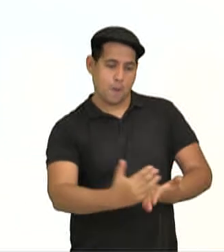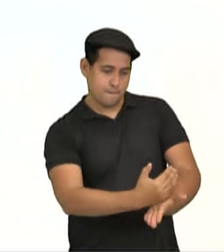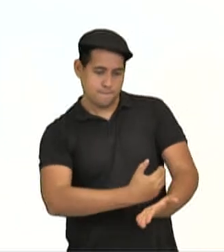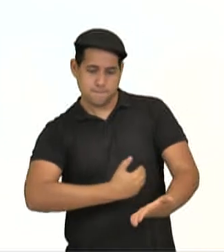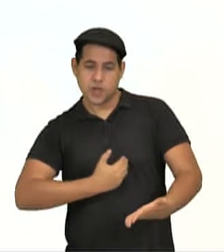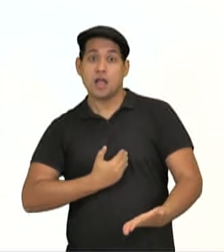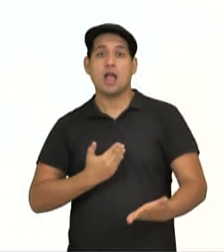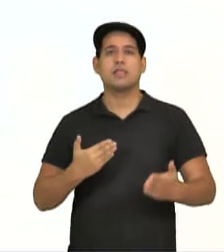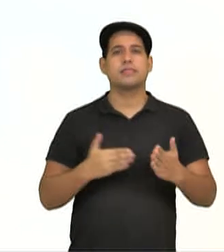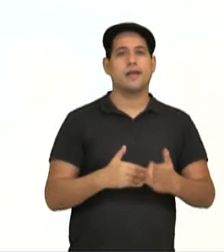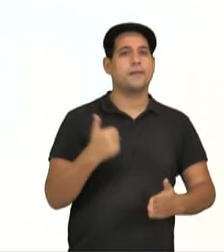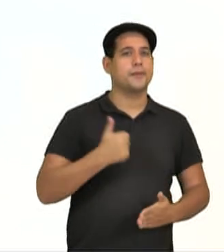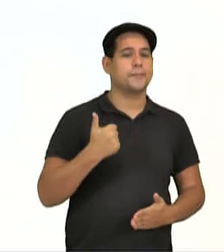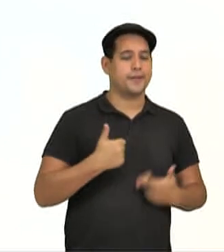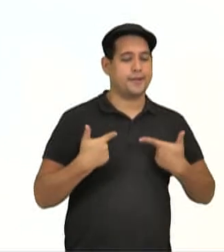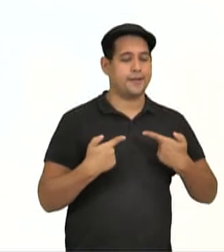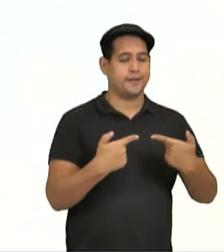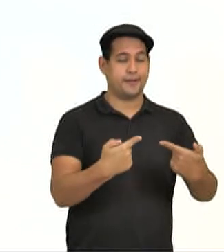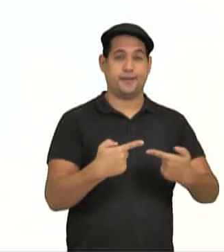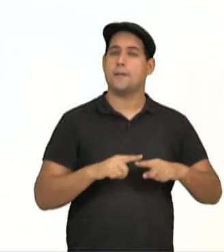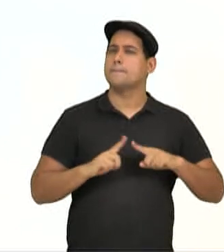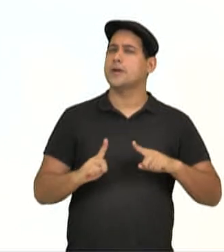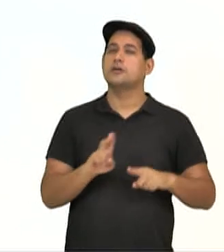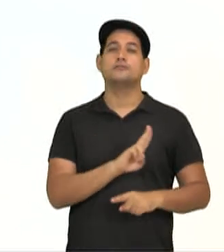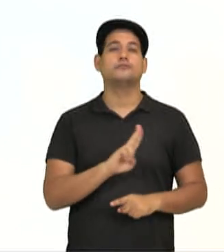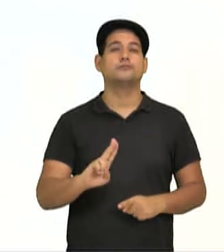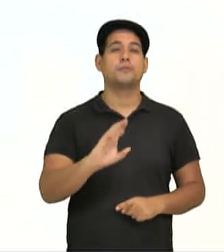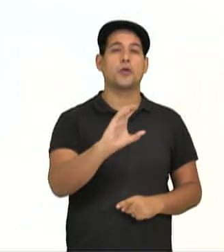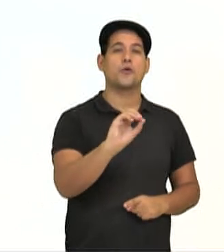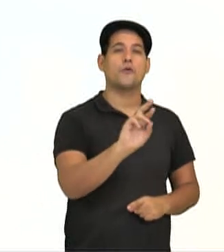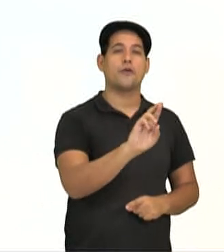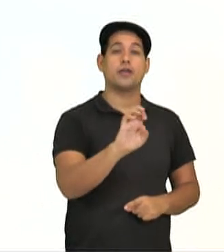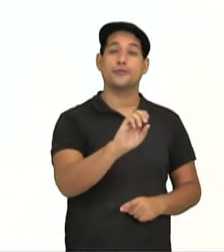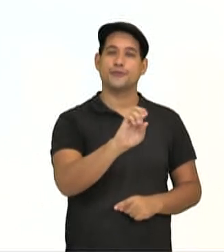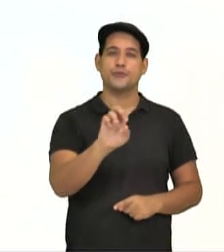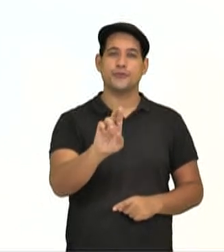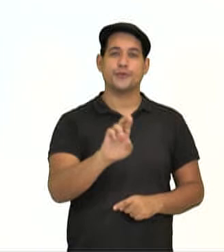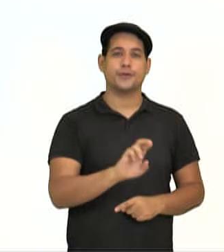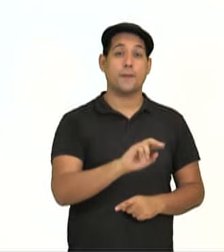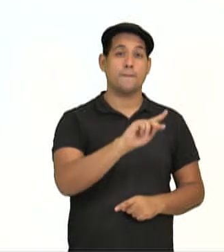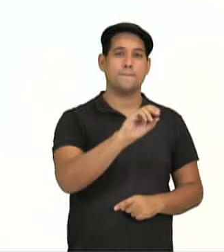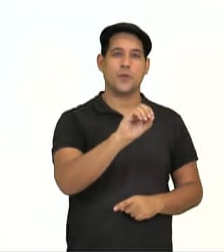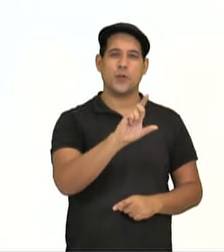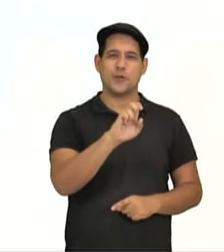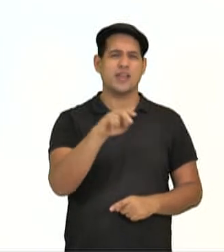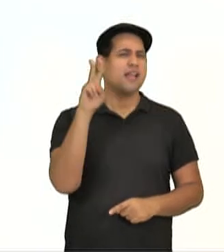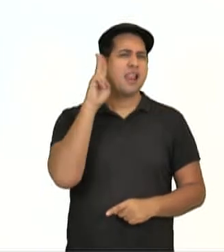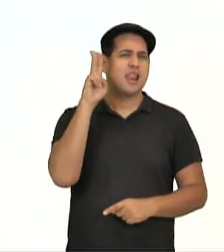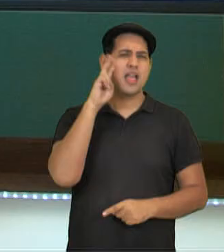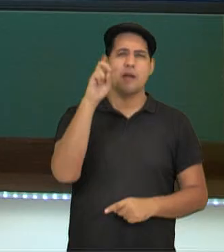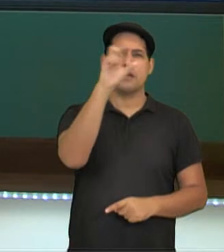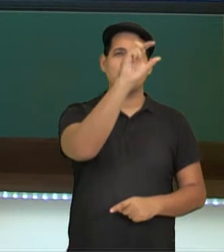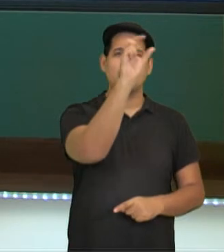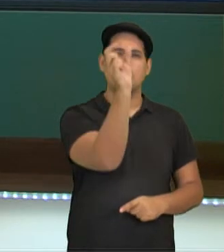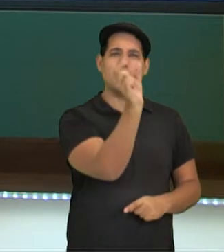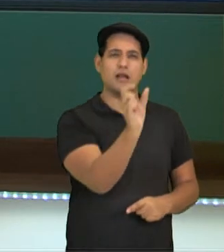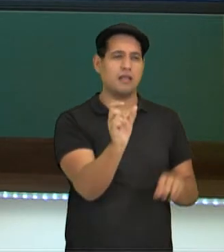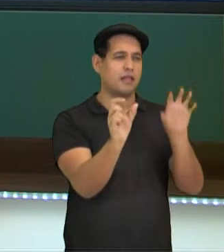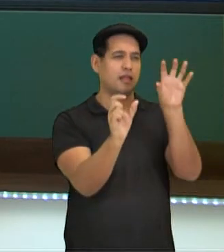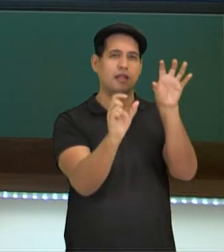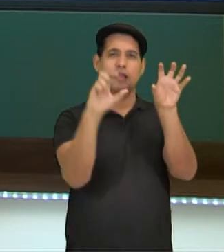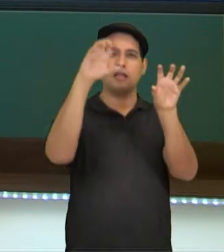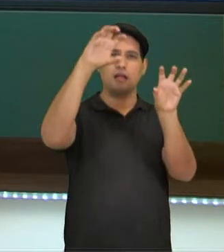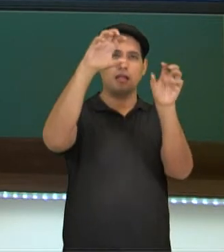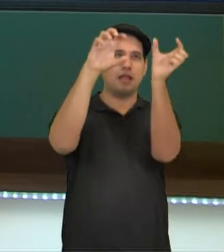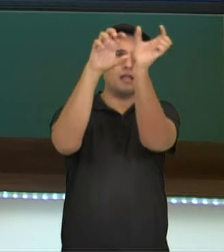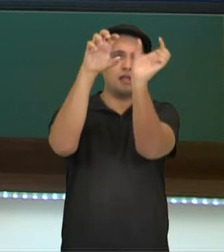até a Primeira Guerra Mundial. Sobretudo o chamado Corredor Polonês, que era aquela faixa entre o território da Prússia Oriental e o